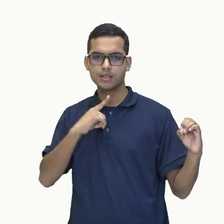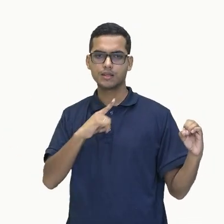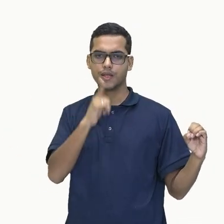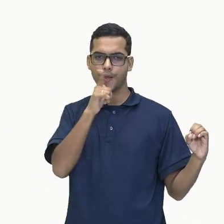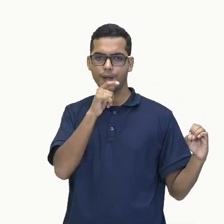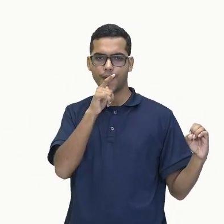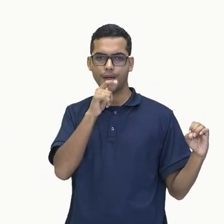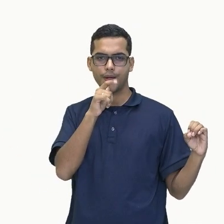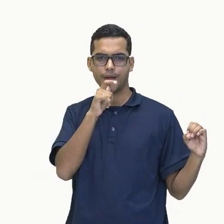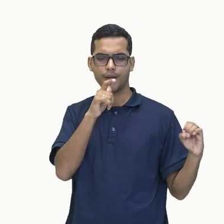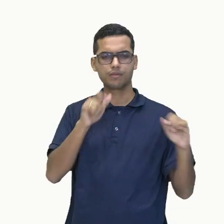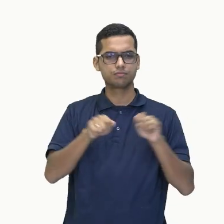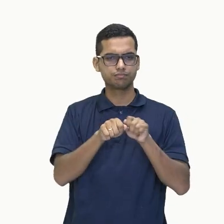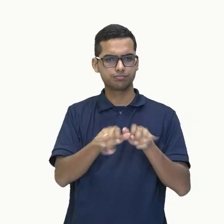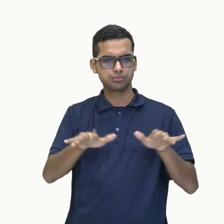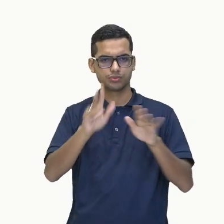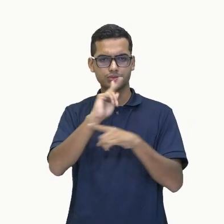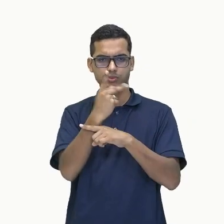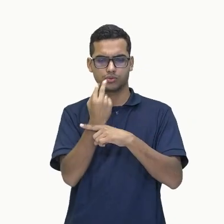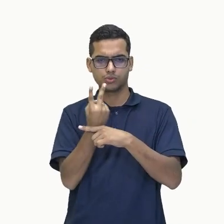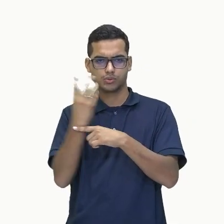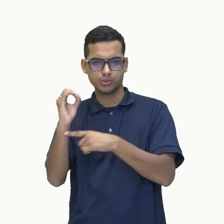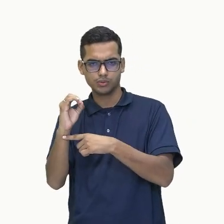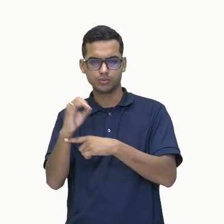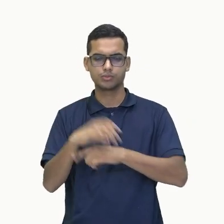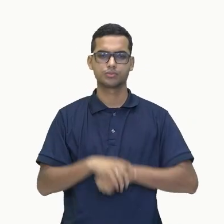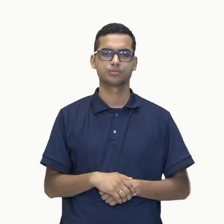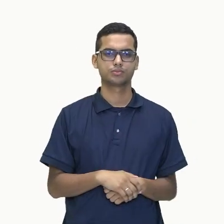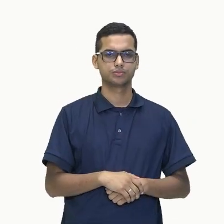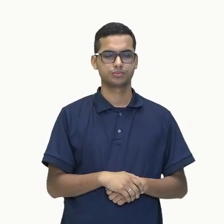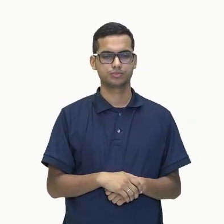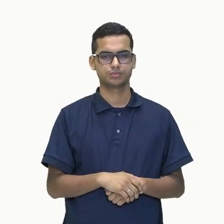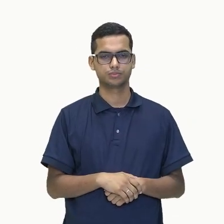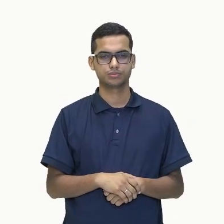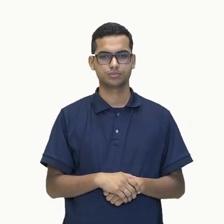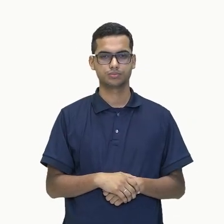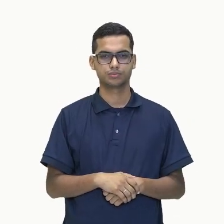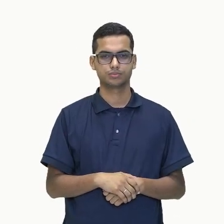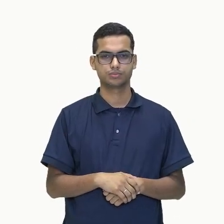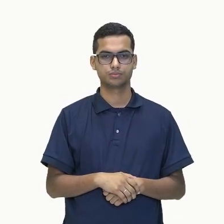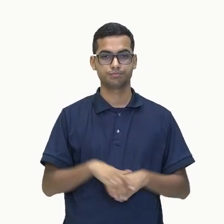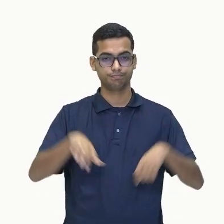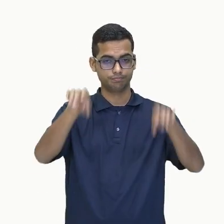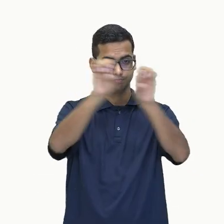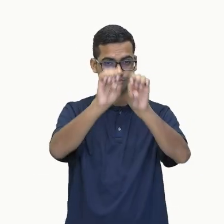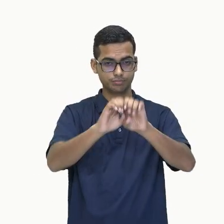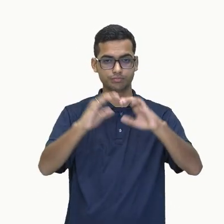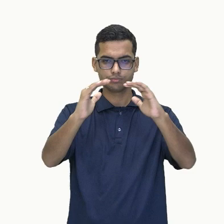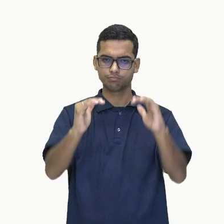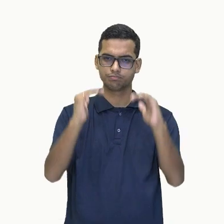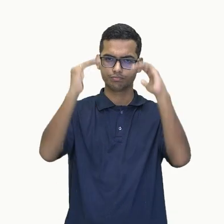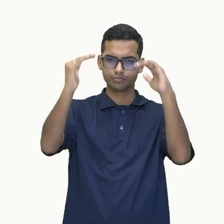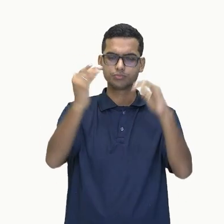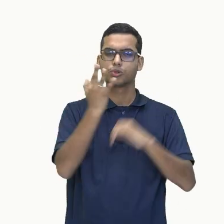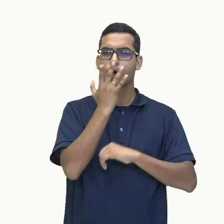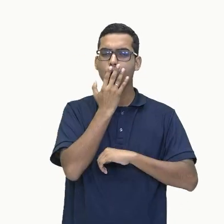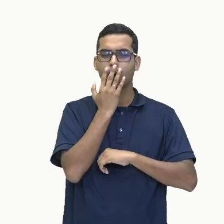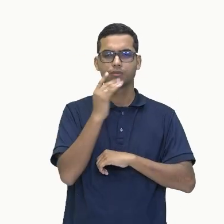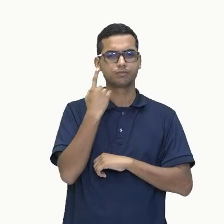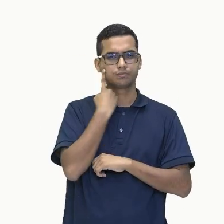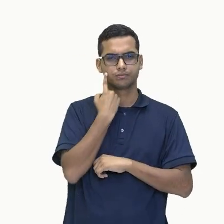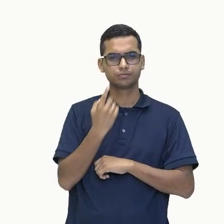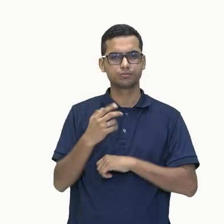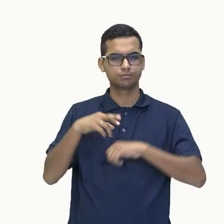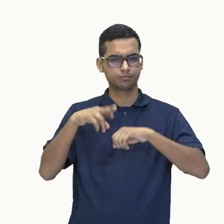SN, é outra água e assim por diante. A cadeia de cima que está se ligando, a gente já vai ver isso,